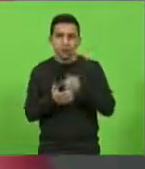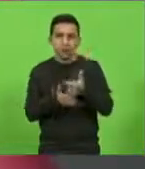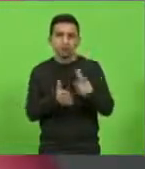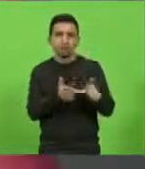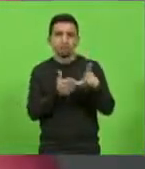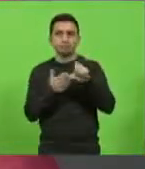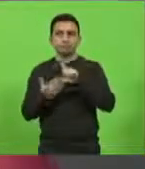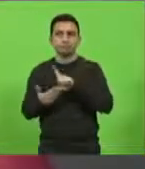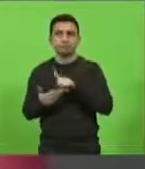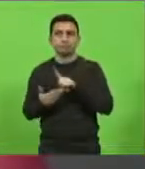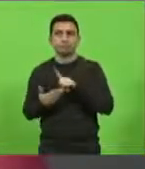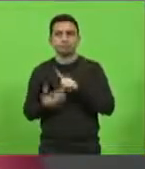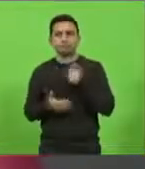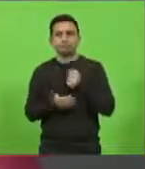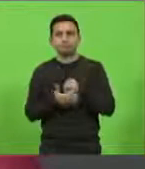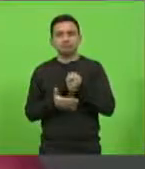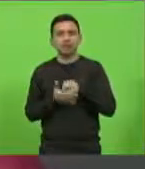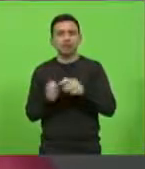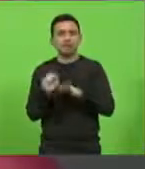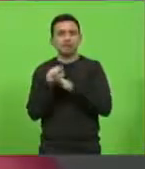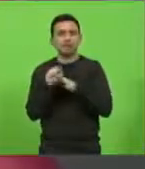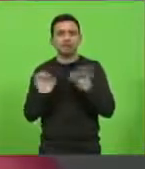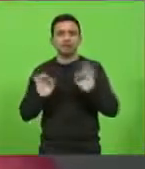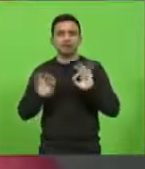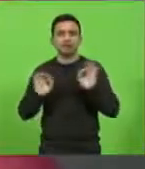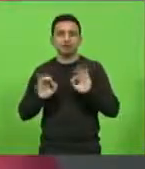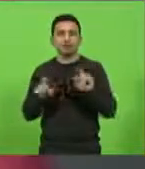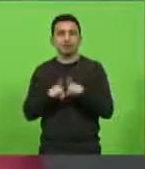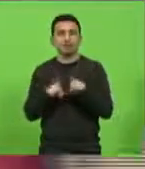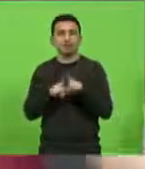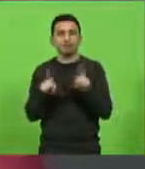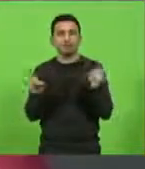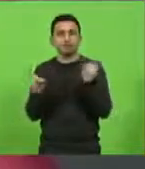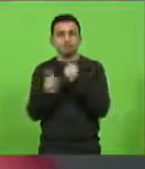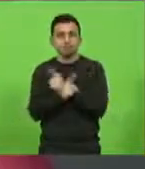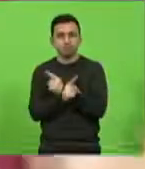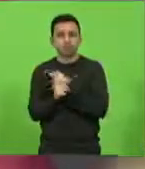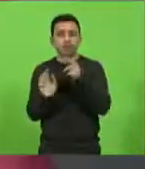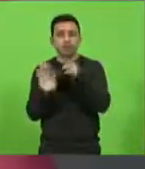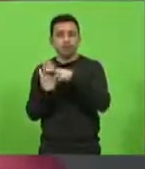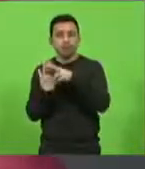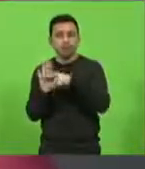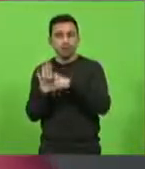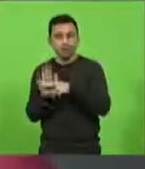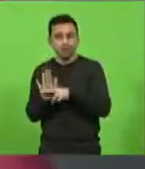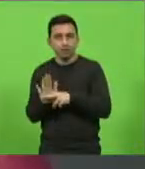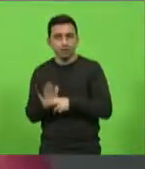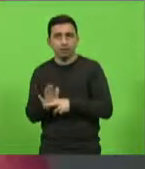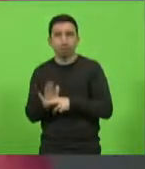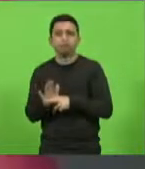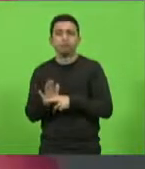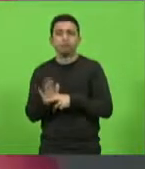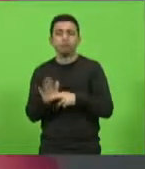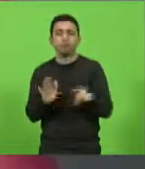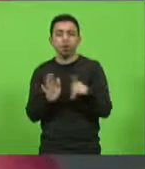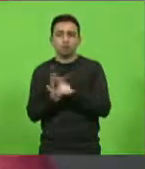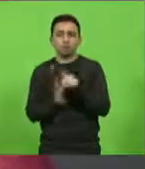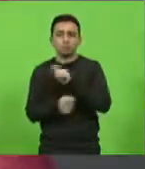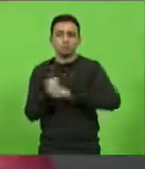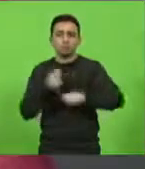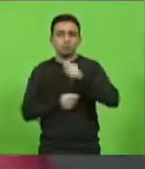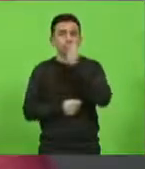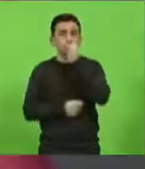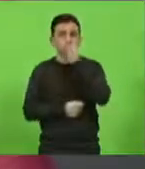sem exigência de garantias e contrariando as normas que regem a boa administração pública EA lei de